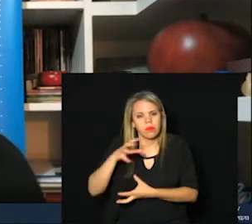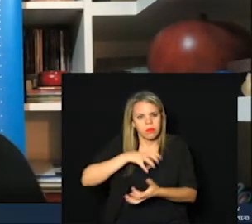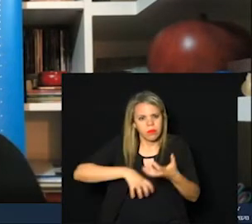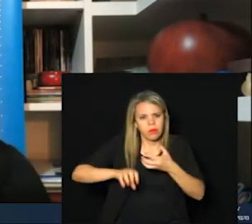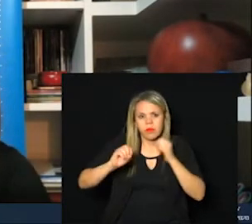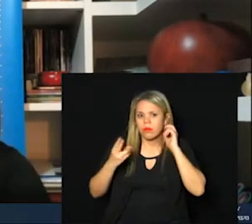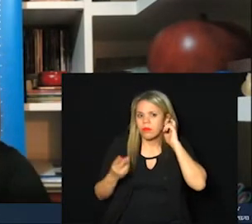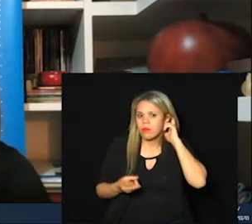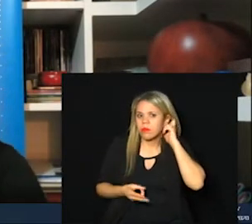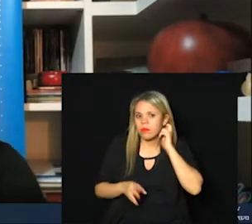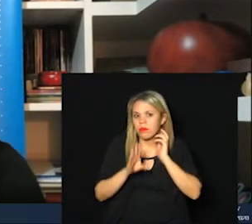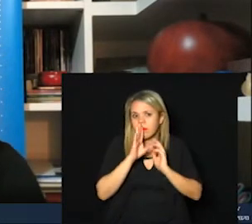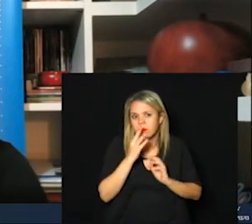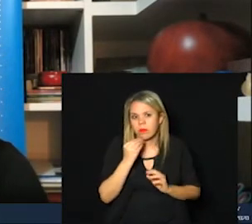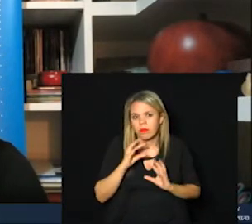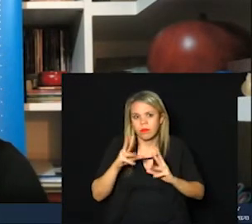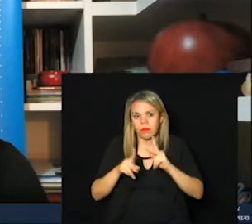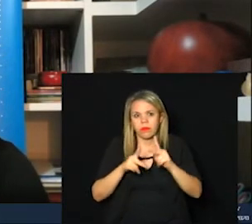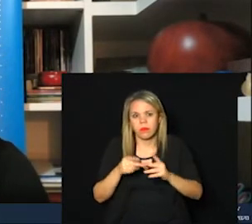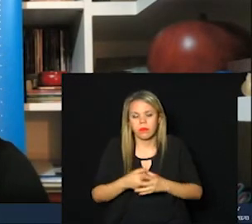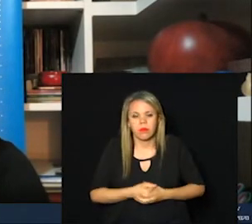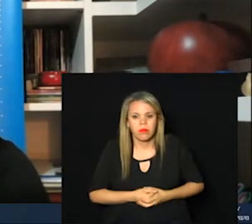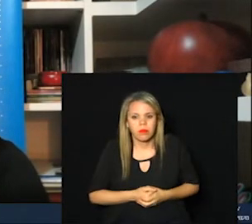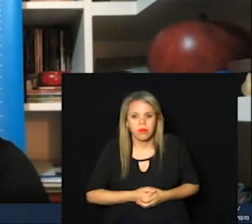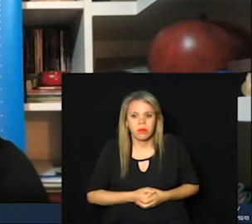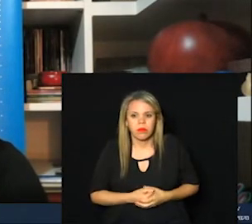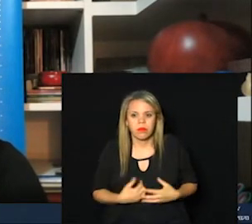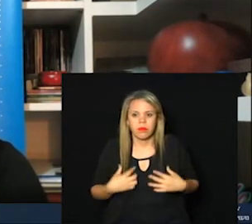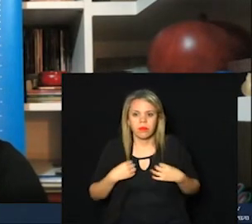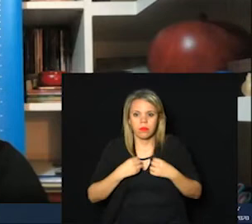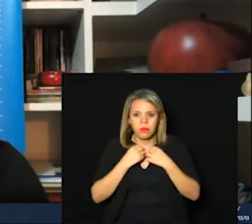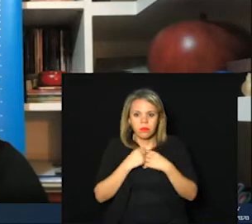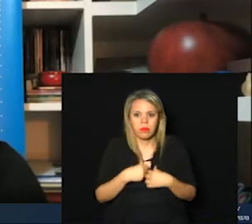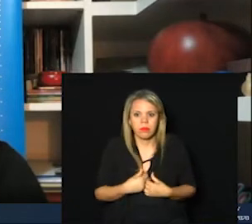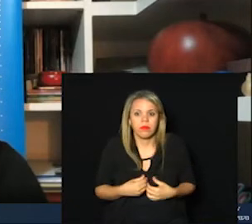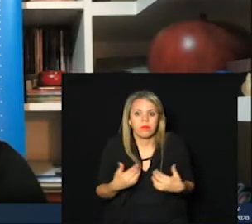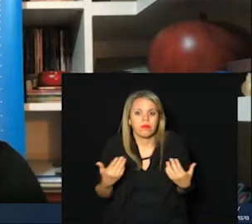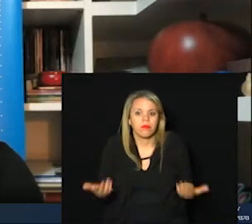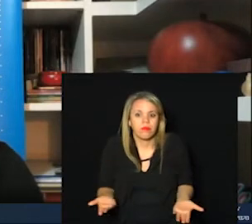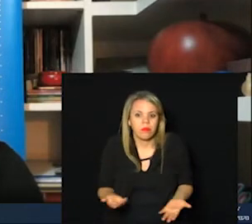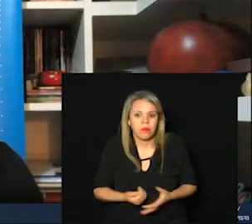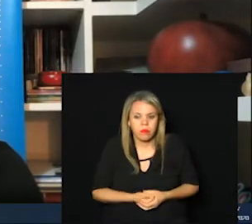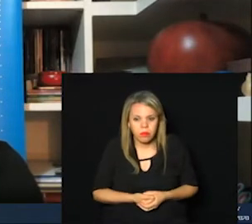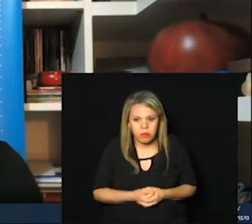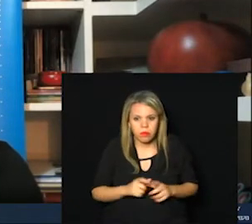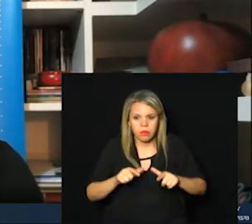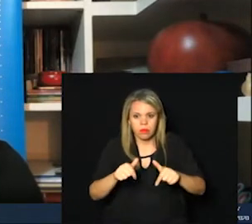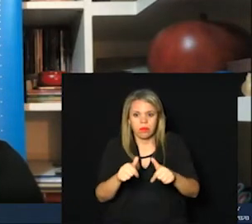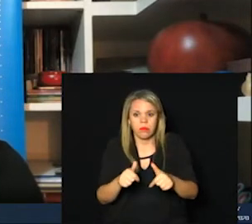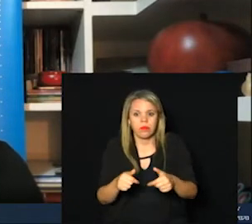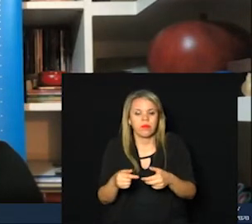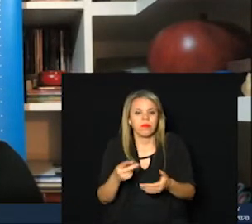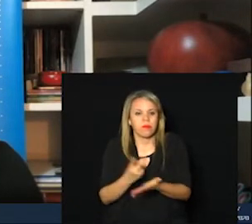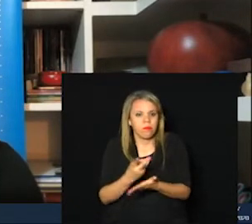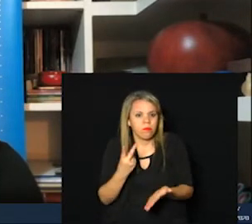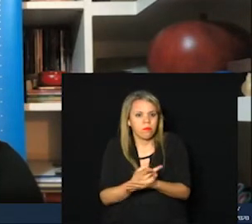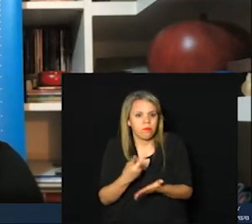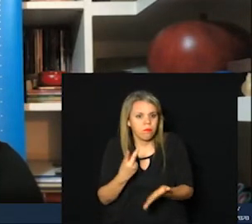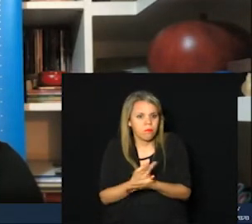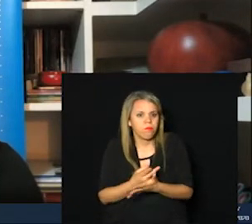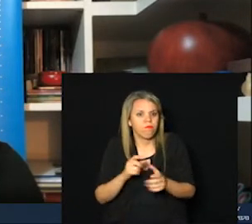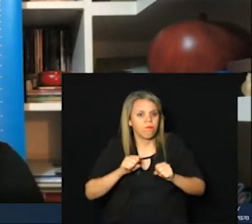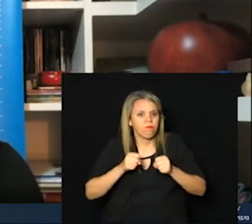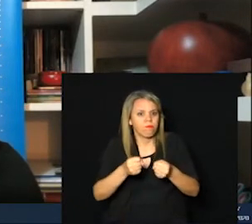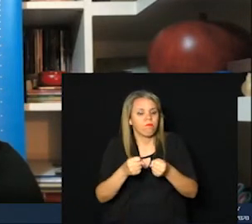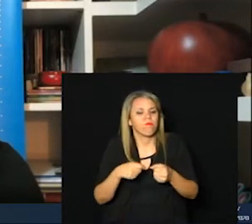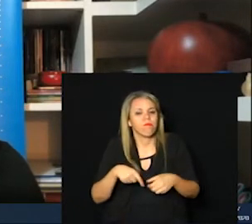ou calar todo mundo, não é? No entanto, com essas atitudes de perseverança, de persistência, a